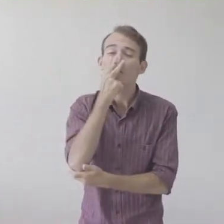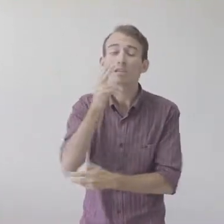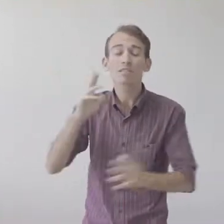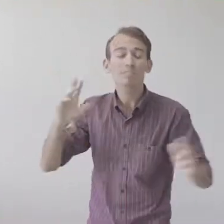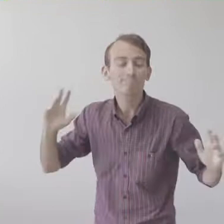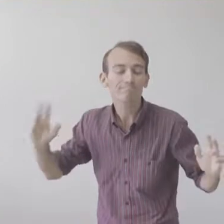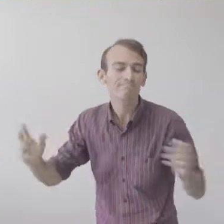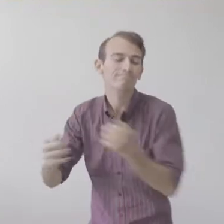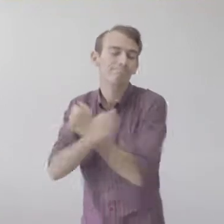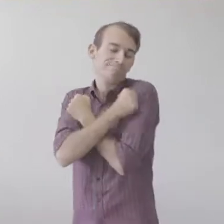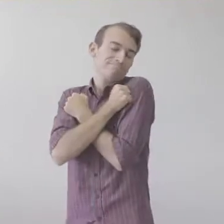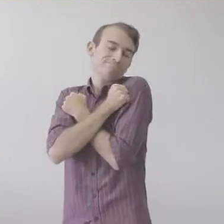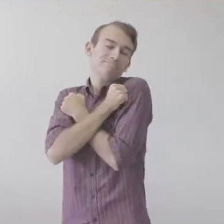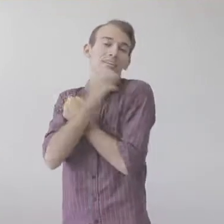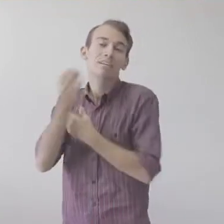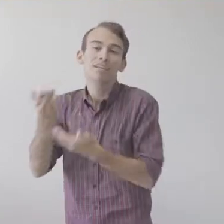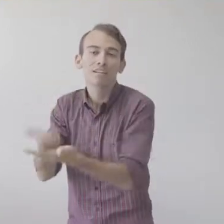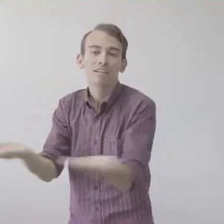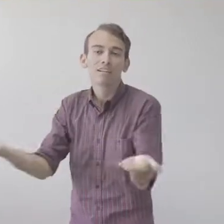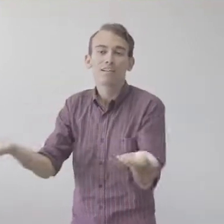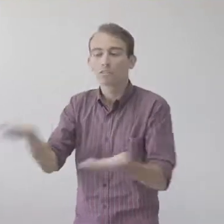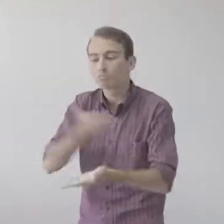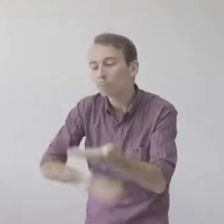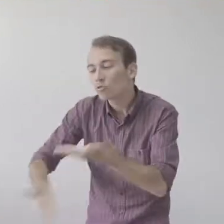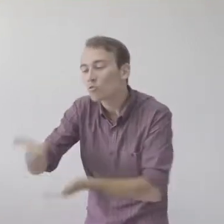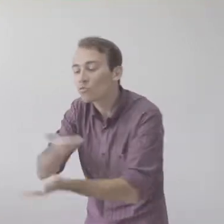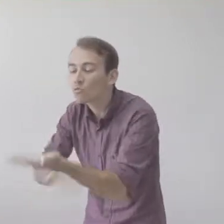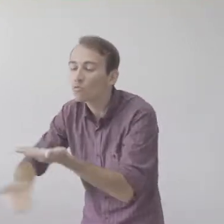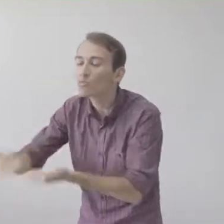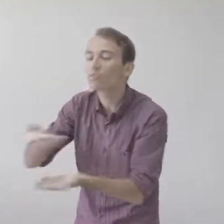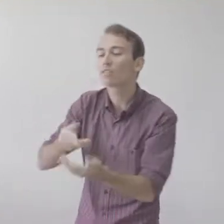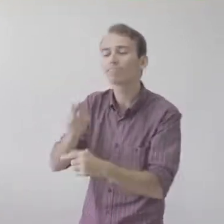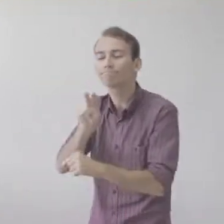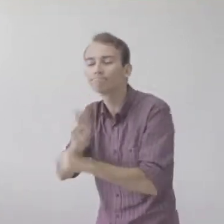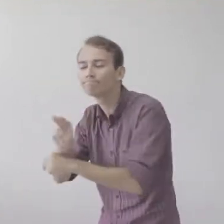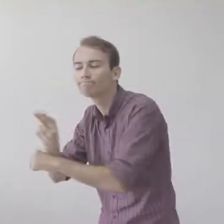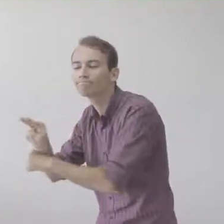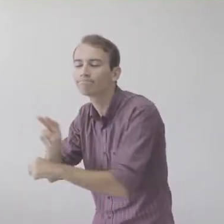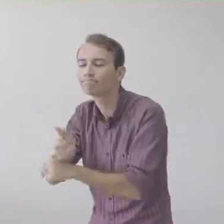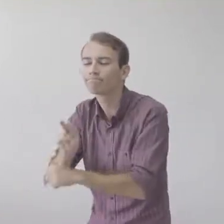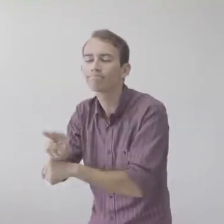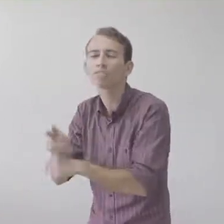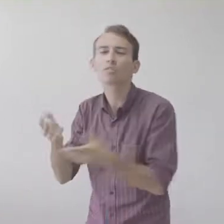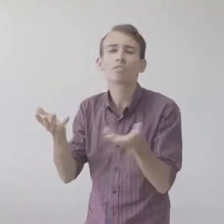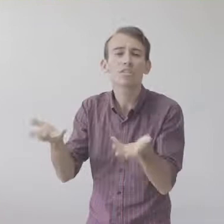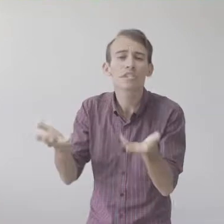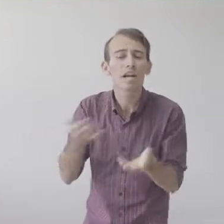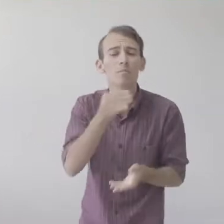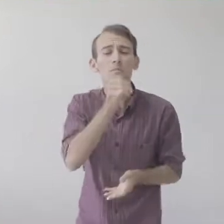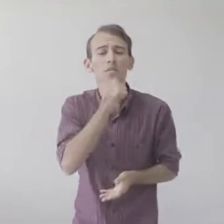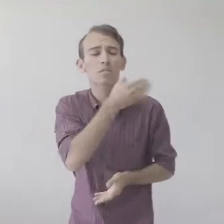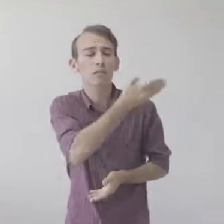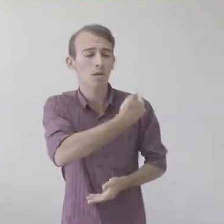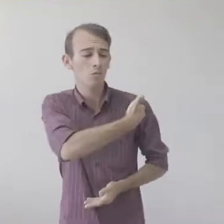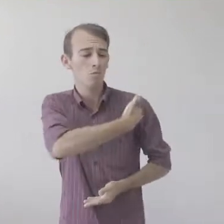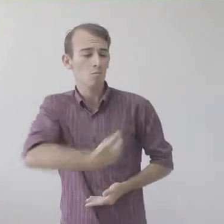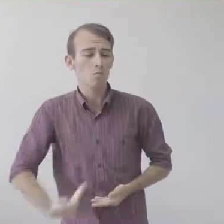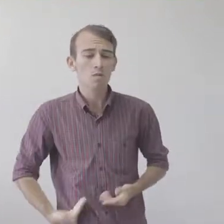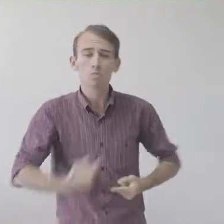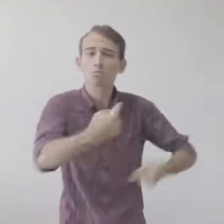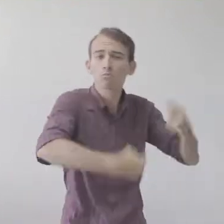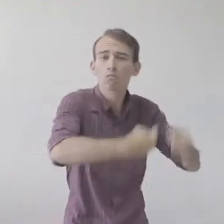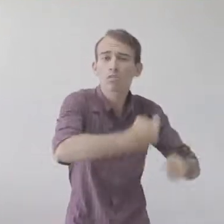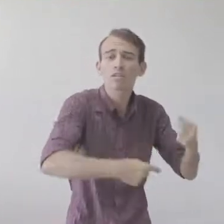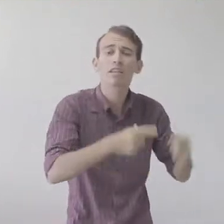cuidamos é claro que a gente quando faz isso a gente deseja que haja política pública que nos incentive que nos